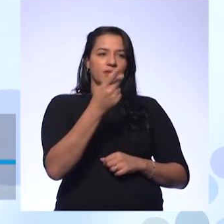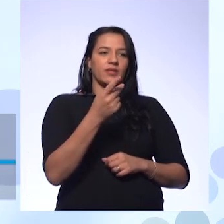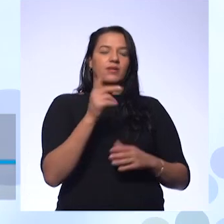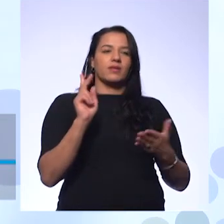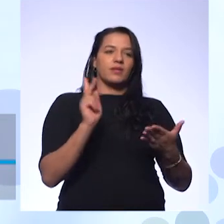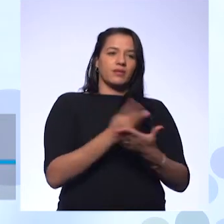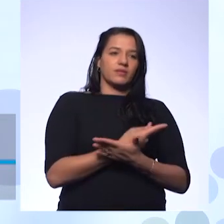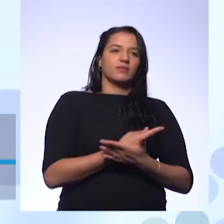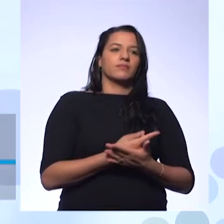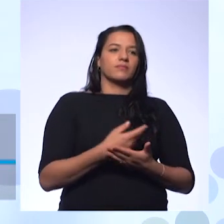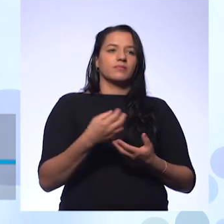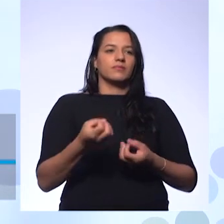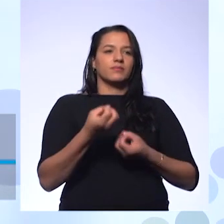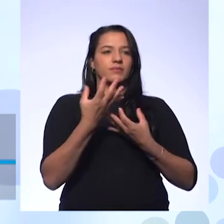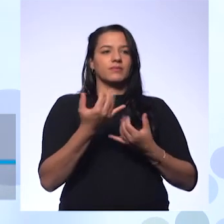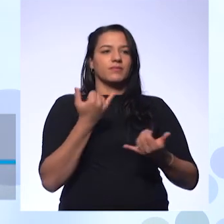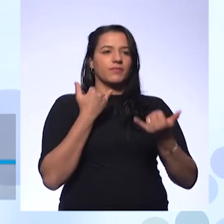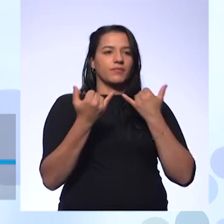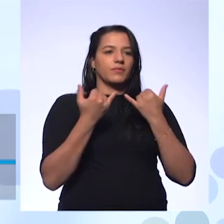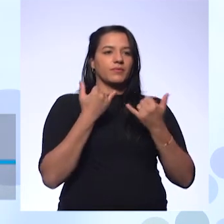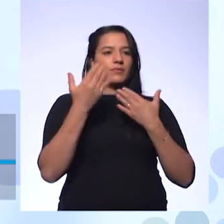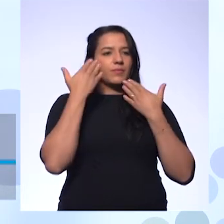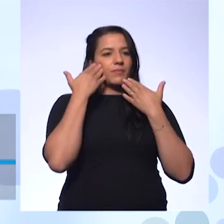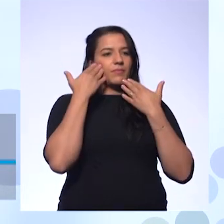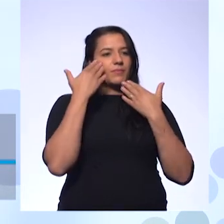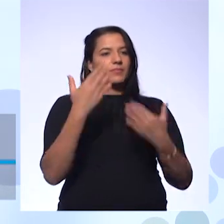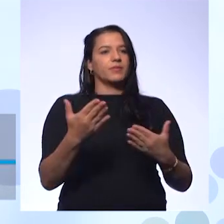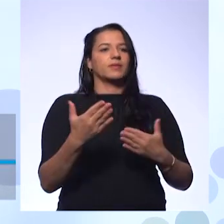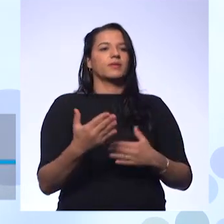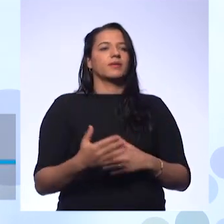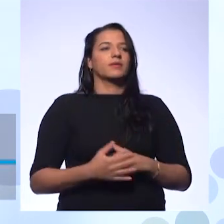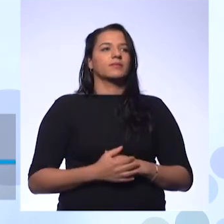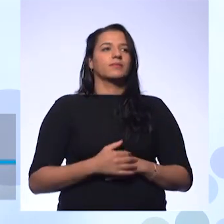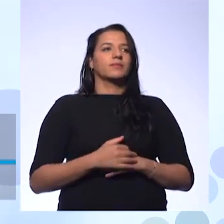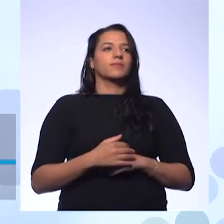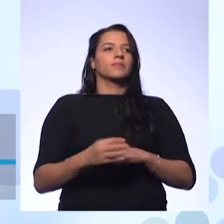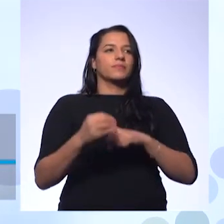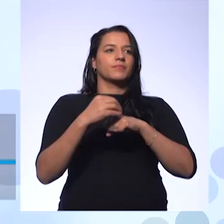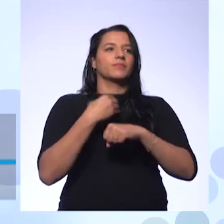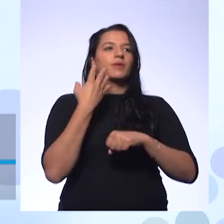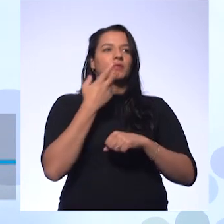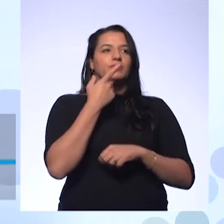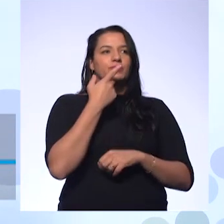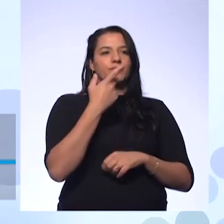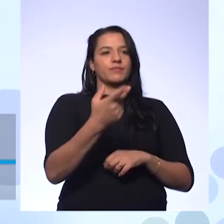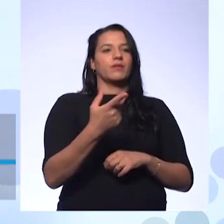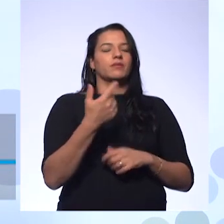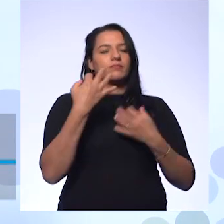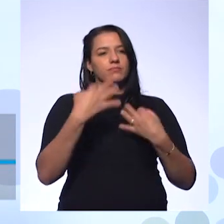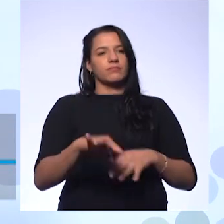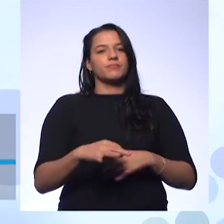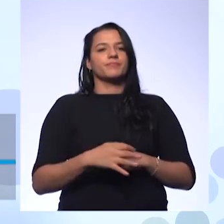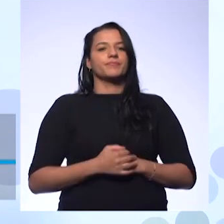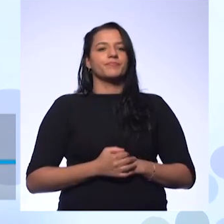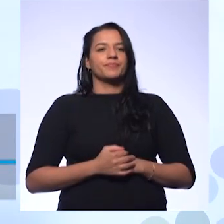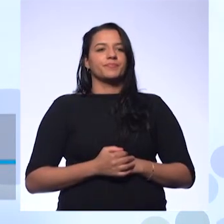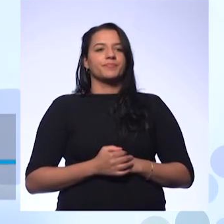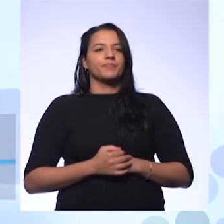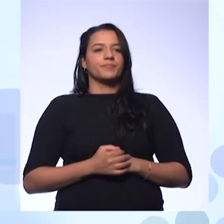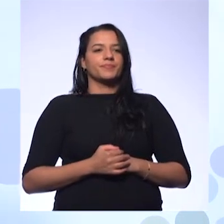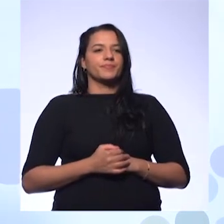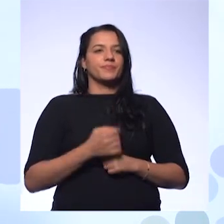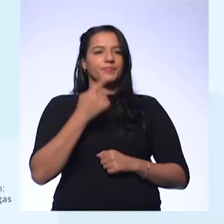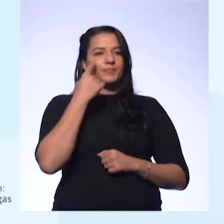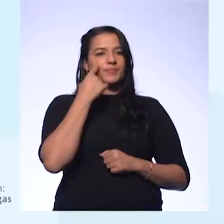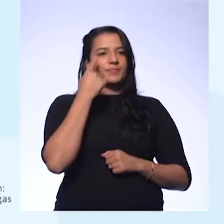essa informação, tá? Muito obrigada por pontuar aí e a gente faz a correção no ar, tá? Então, olha só, o resultado